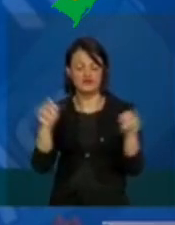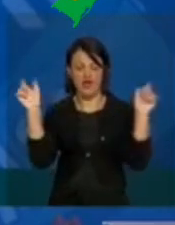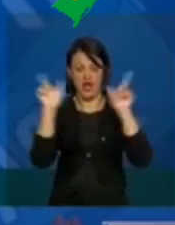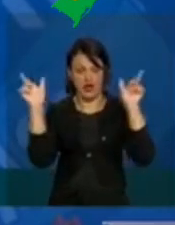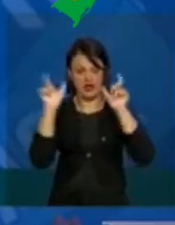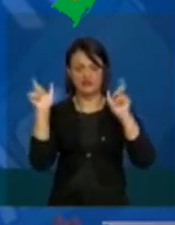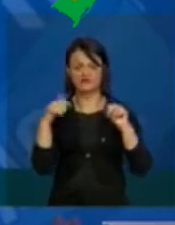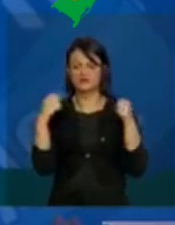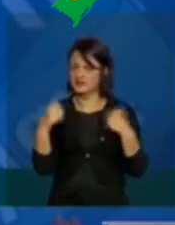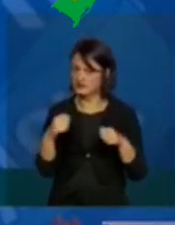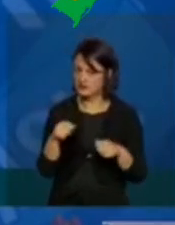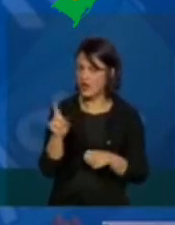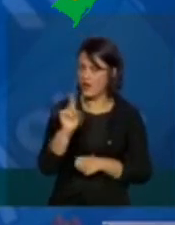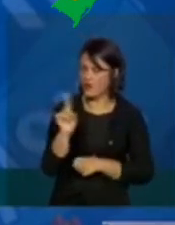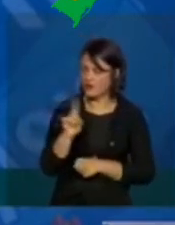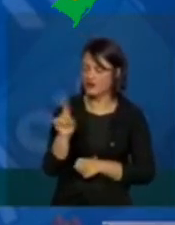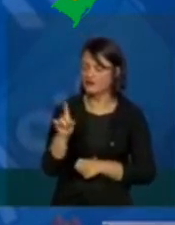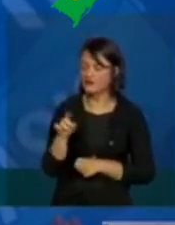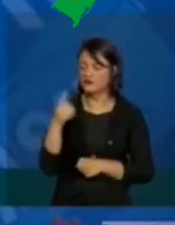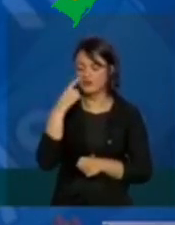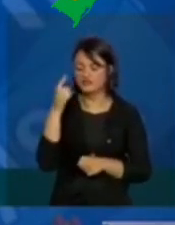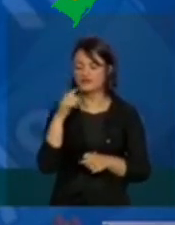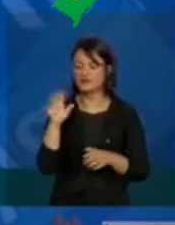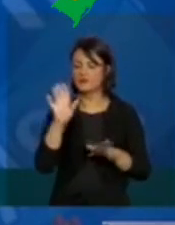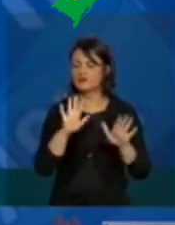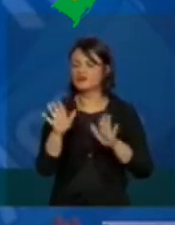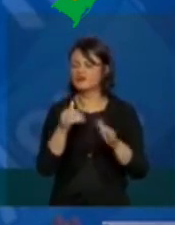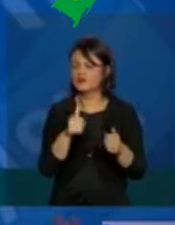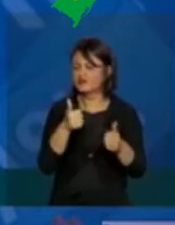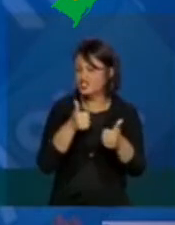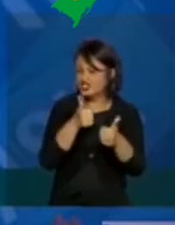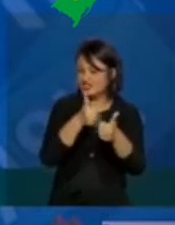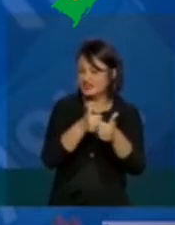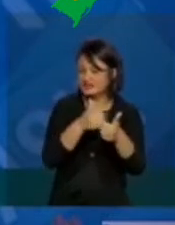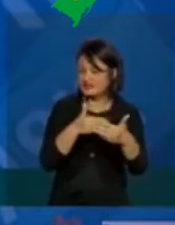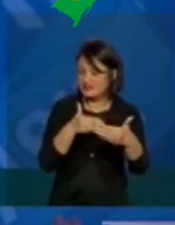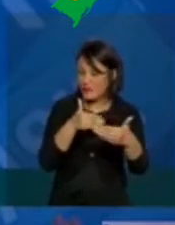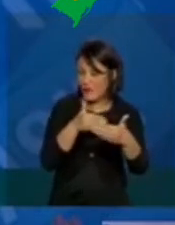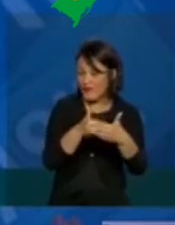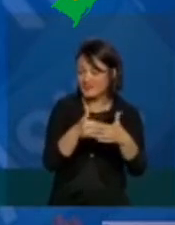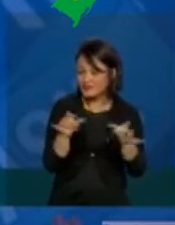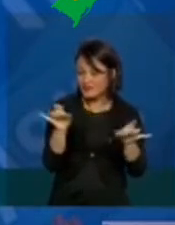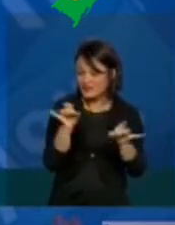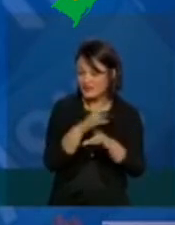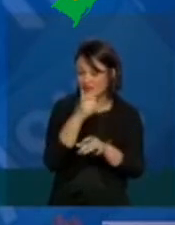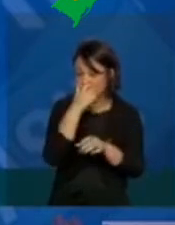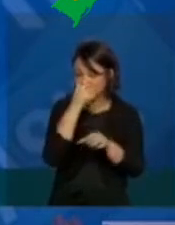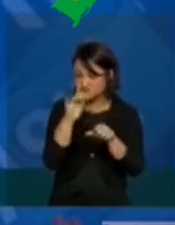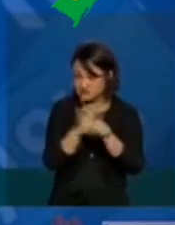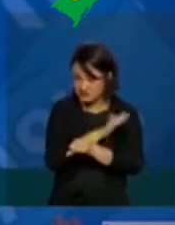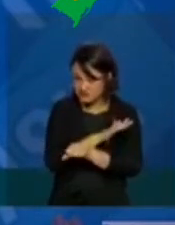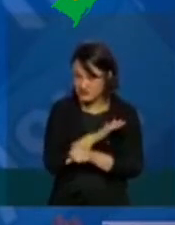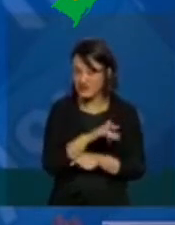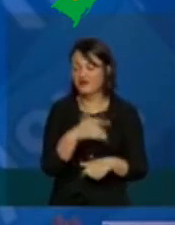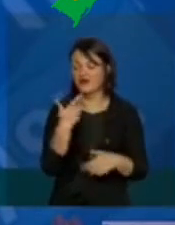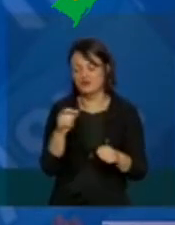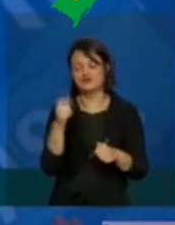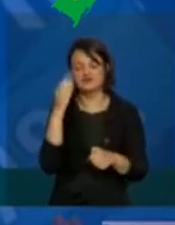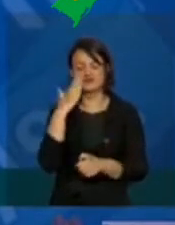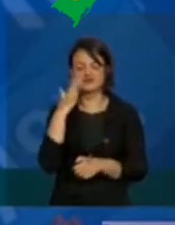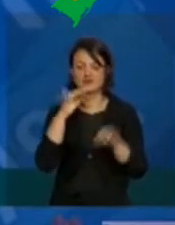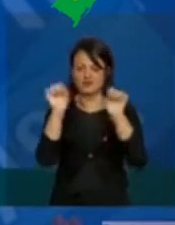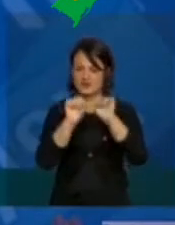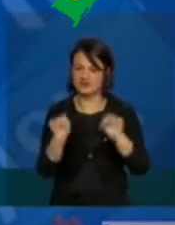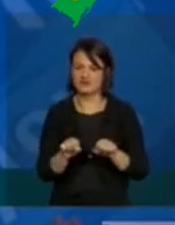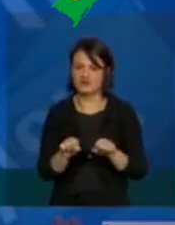alerta para essa questão de nós estarmos já chegando no limite do atendimento. Então, é